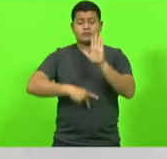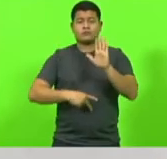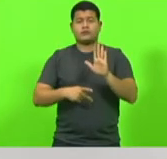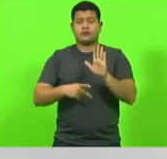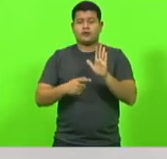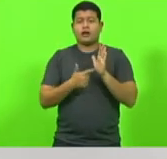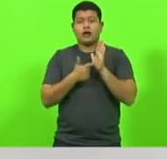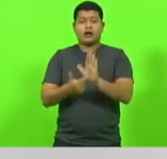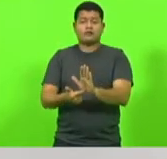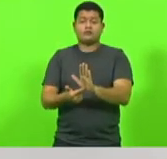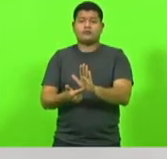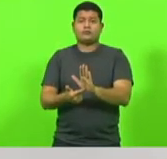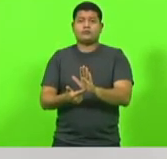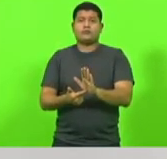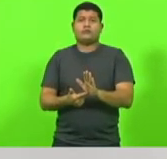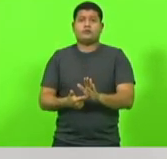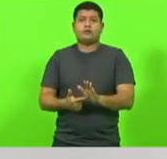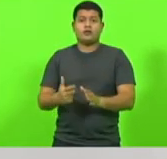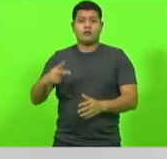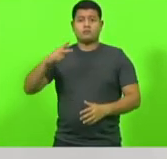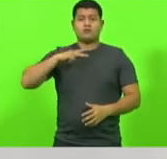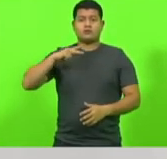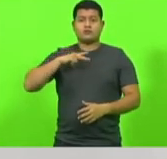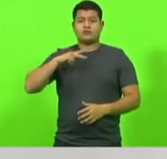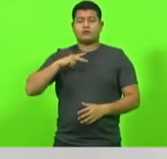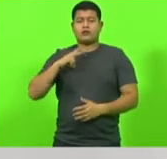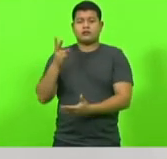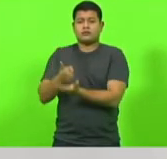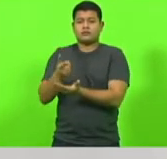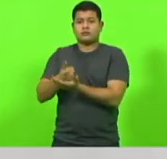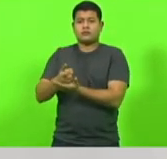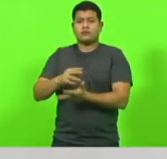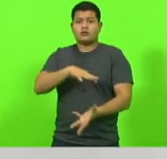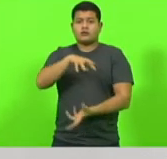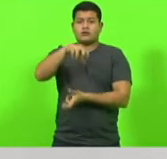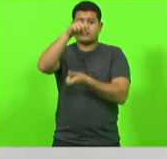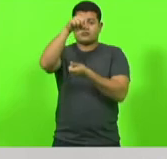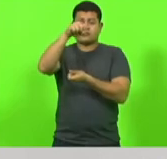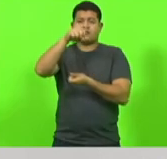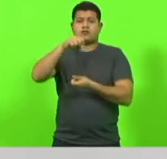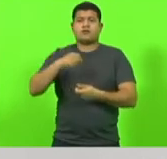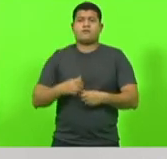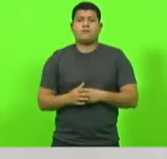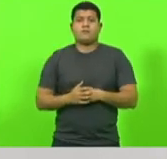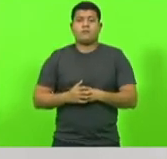solução privada, sustentável e ecológica. Muito obrigado.